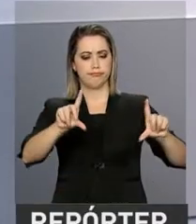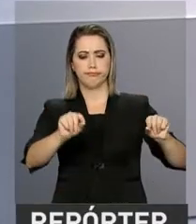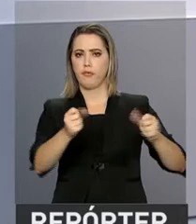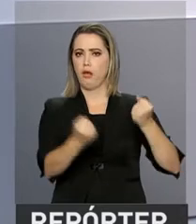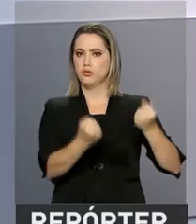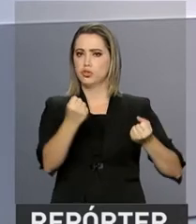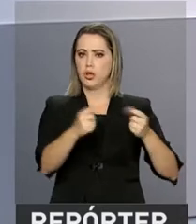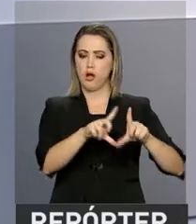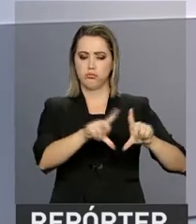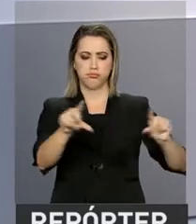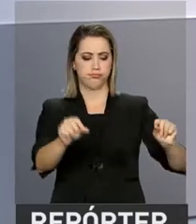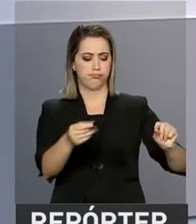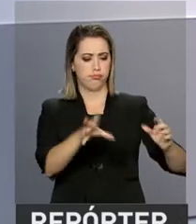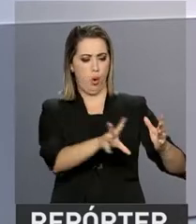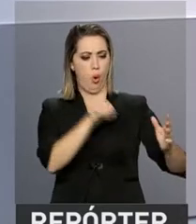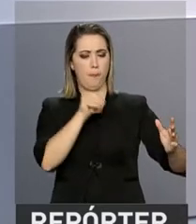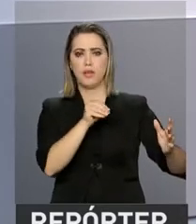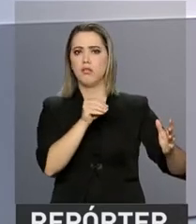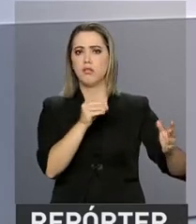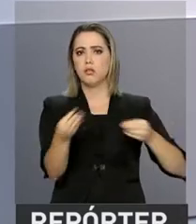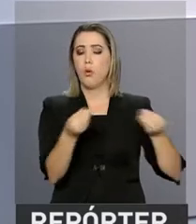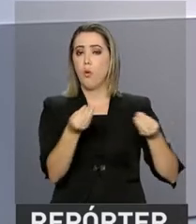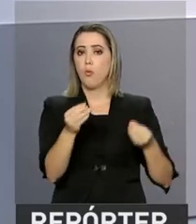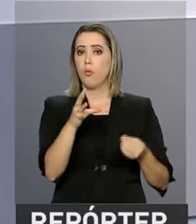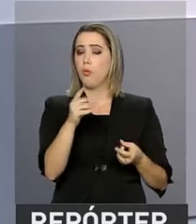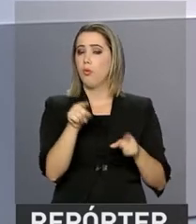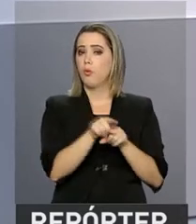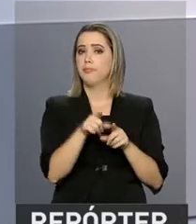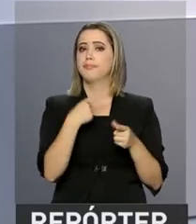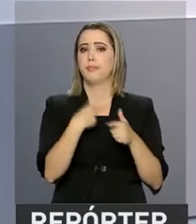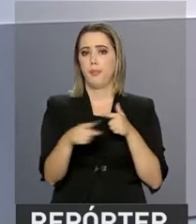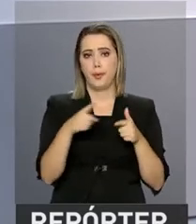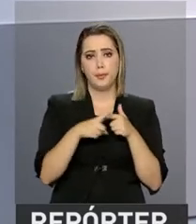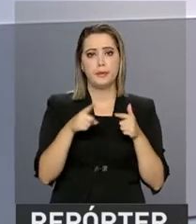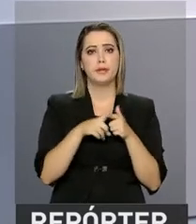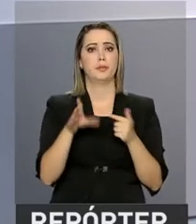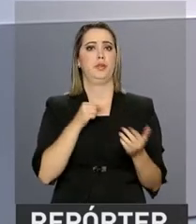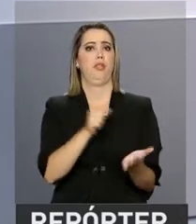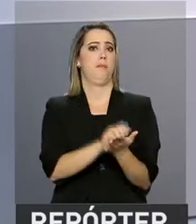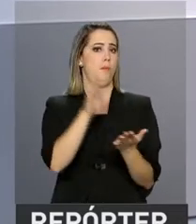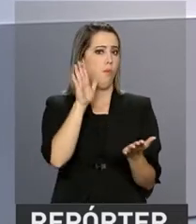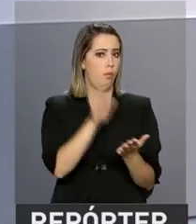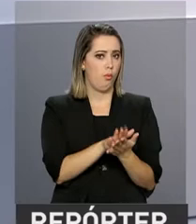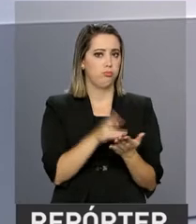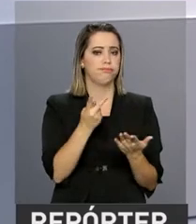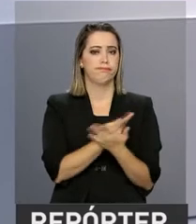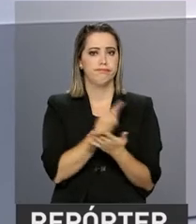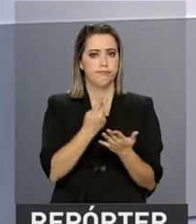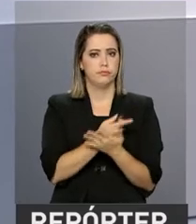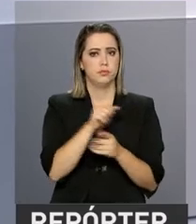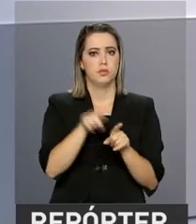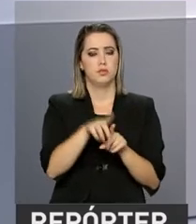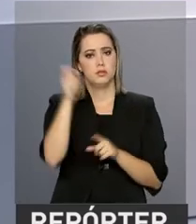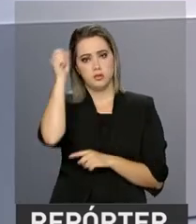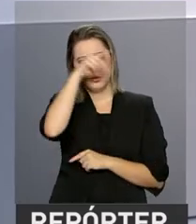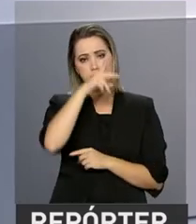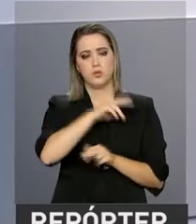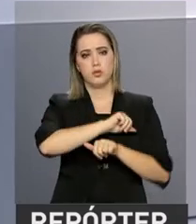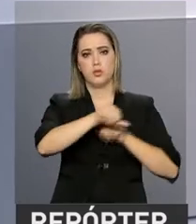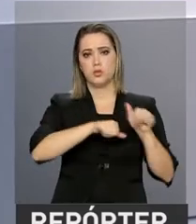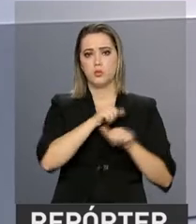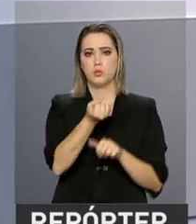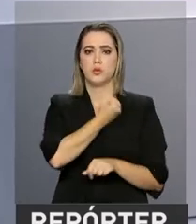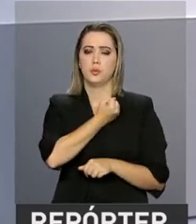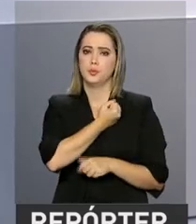gera uma série de transtornos para o proprietário do veículo como o recebimento de multas indevidas ea dificuldade para mudar o número de